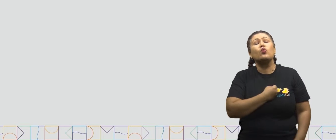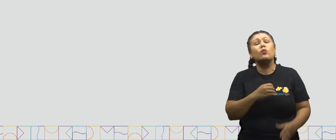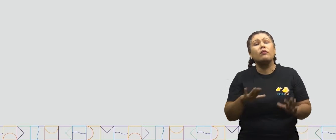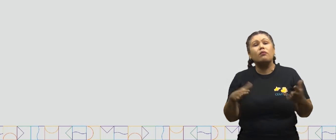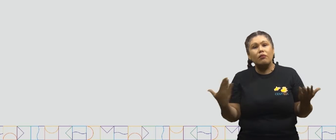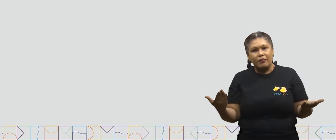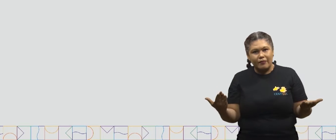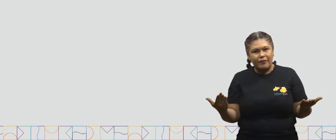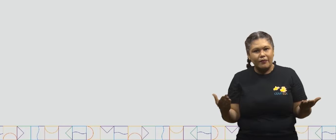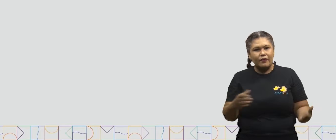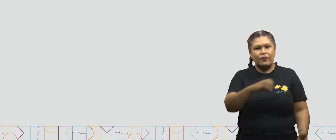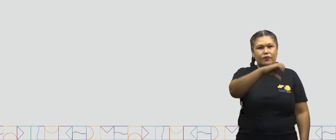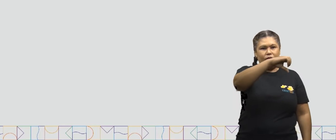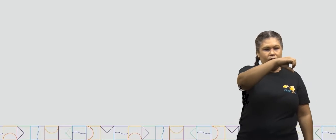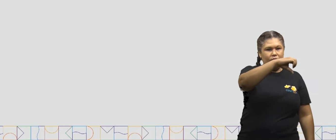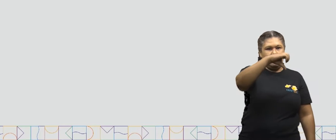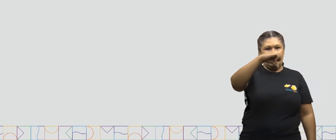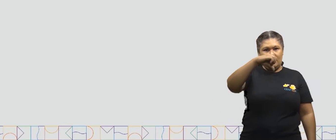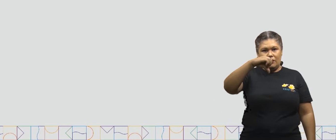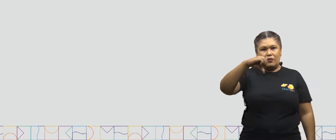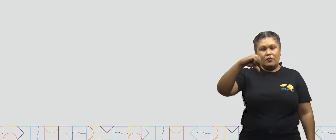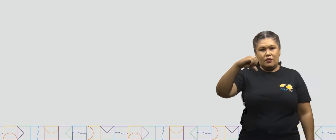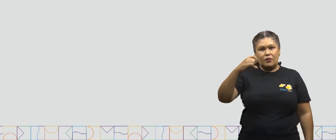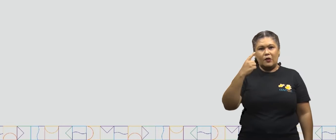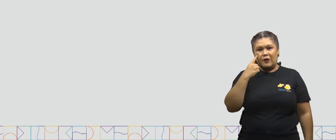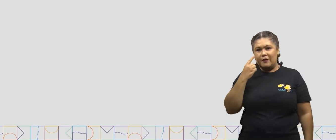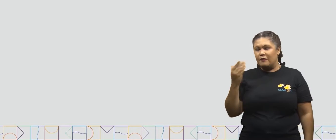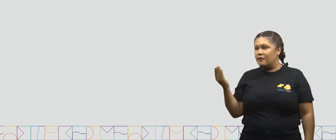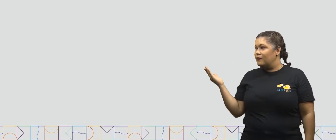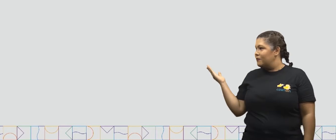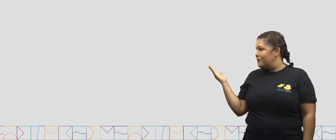assim o número